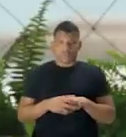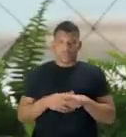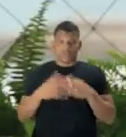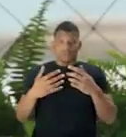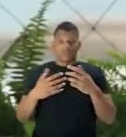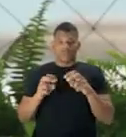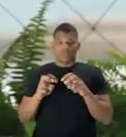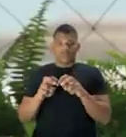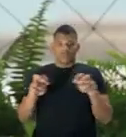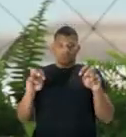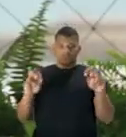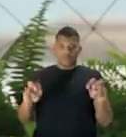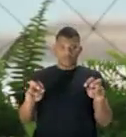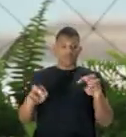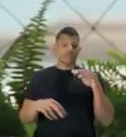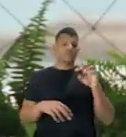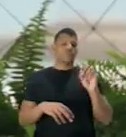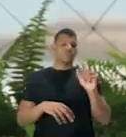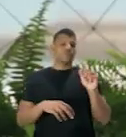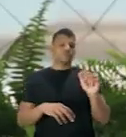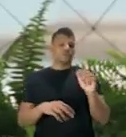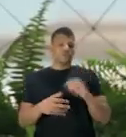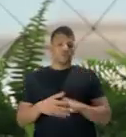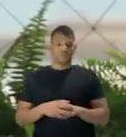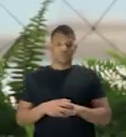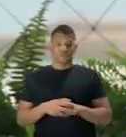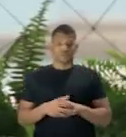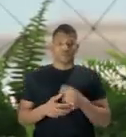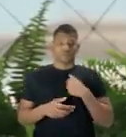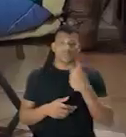E aquela mesa do Alcazar,